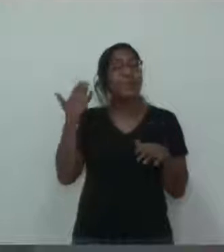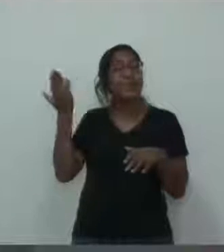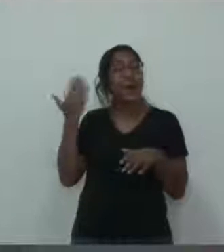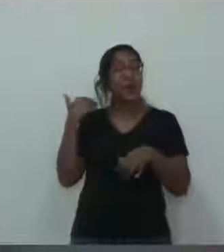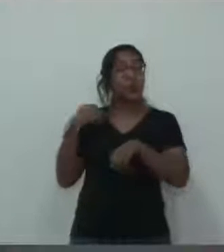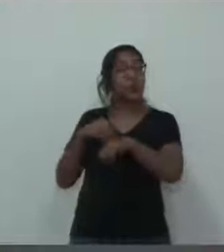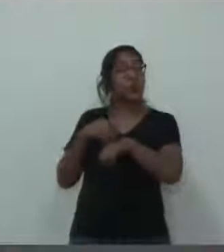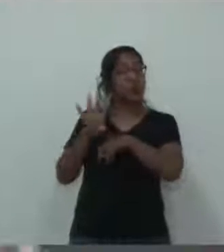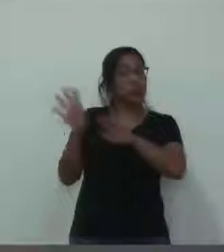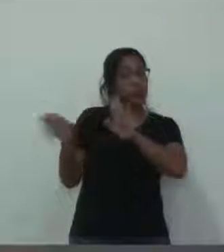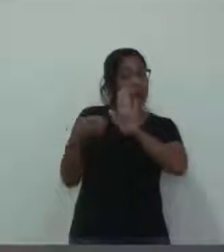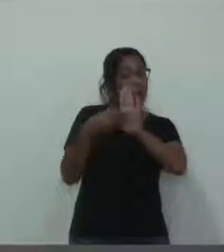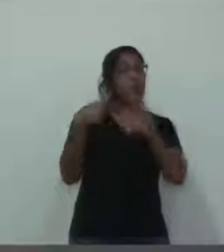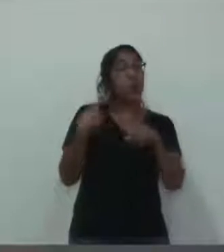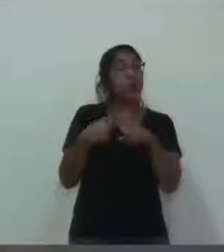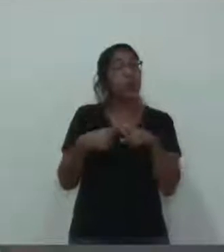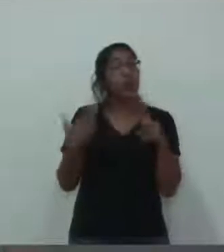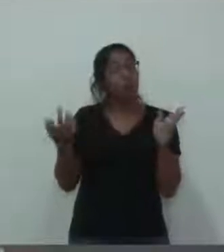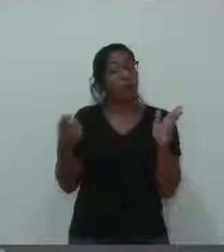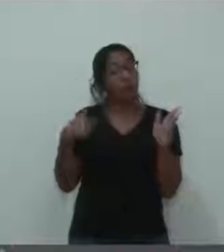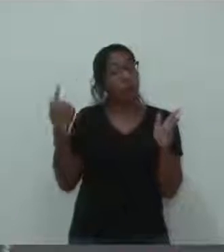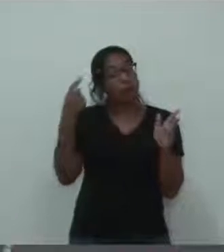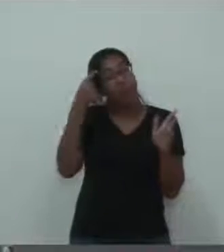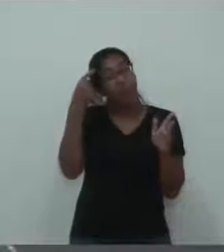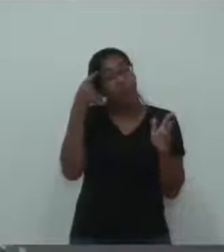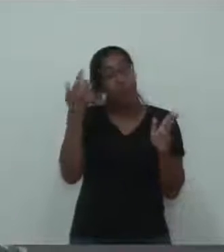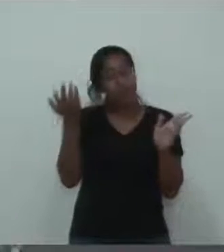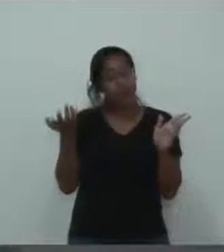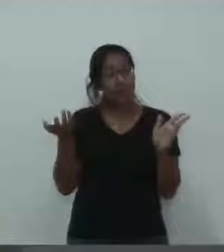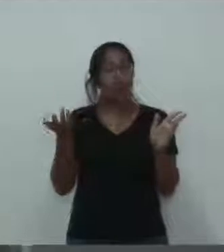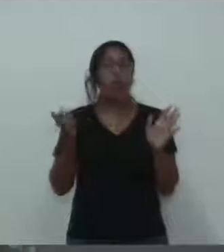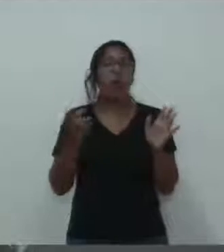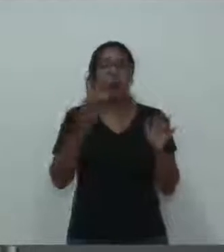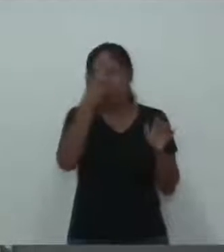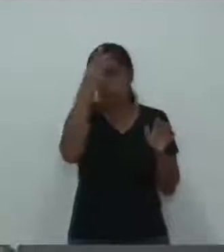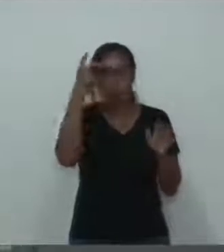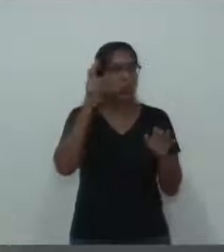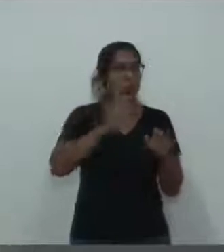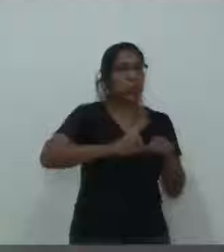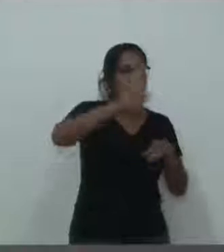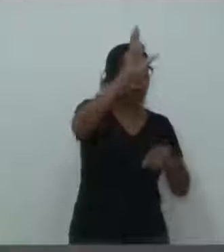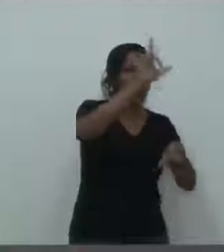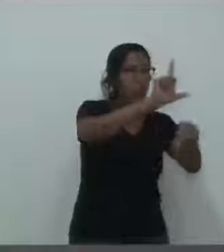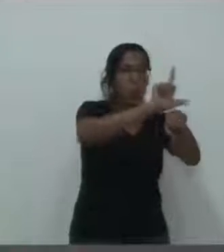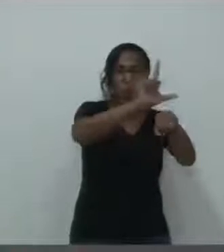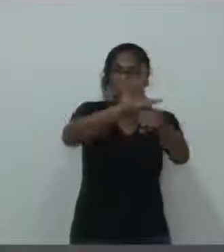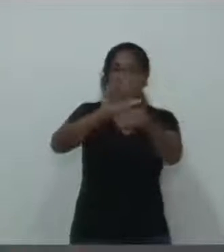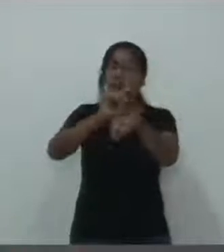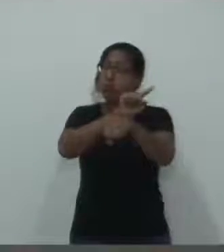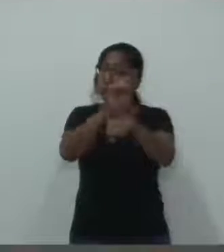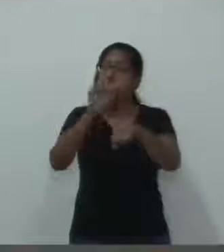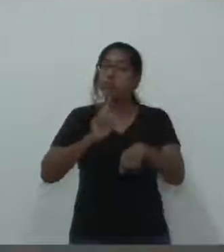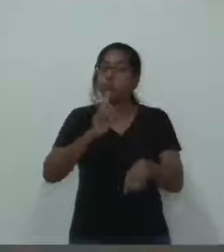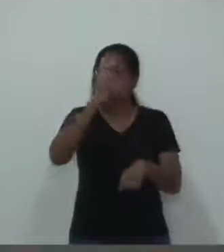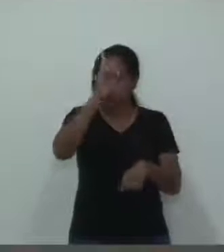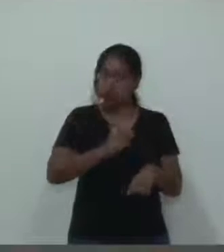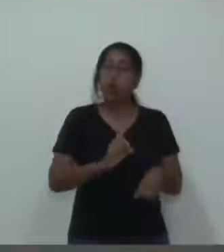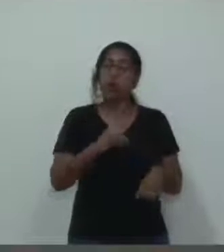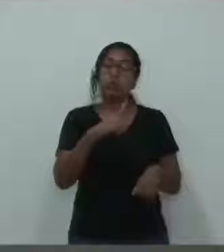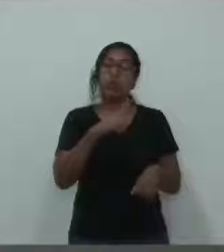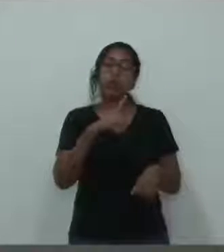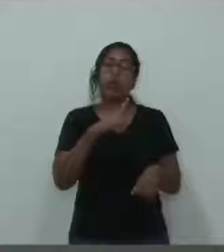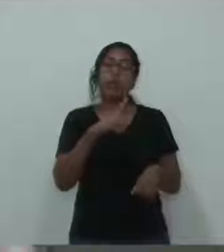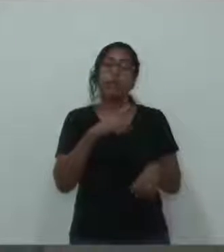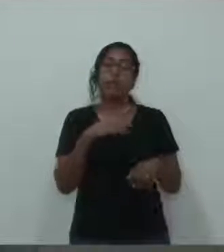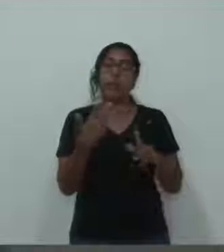a supressiva. Não é? Os lojistas, eles têm todo o direito mesmo. E aí, um exemplo muito claro, quando a gente fala